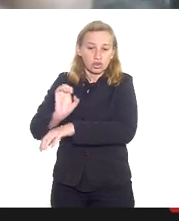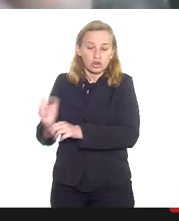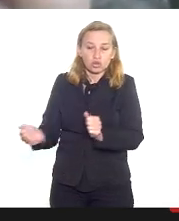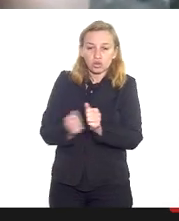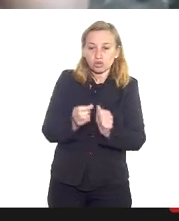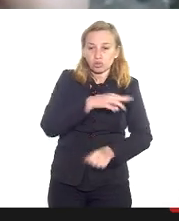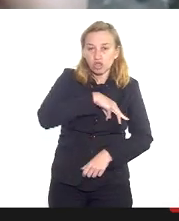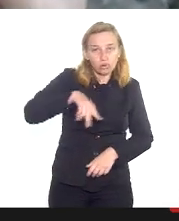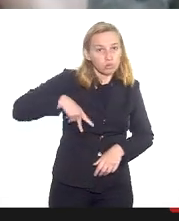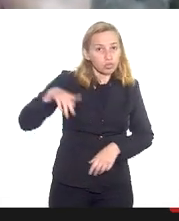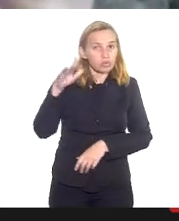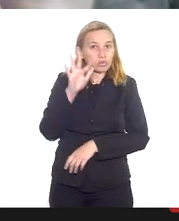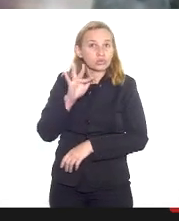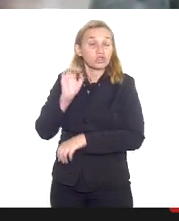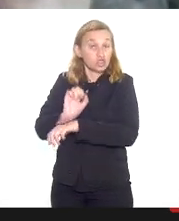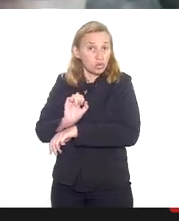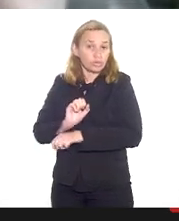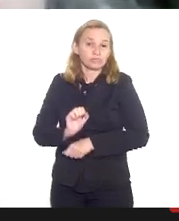Público Estadual.